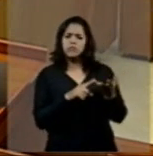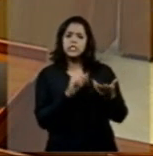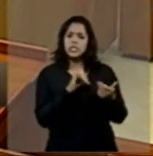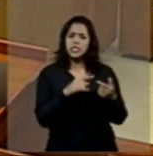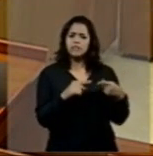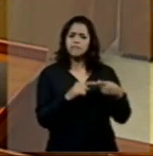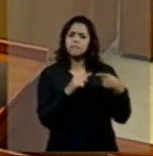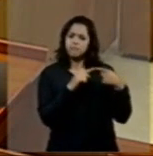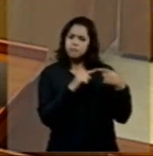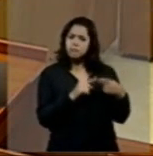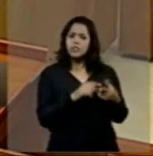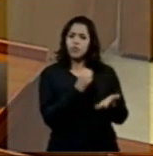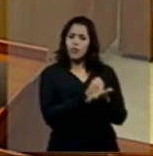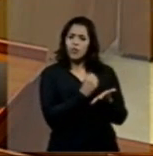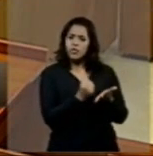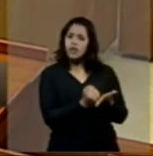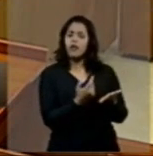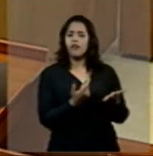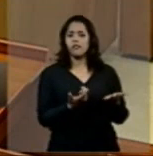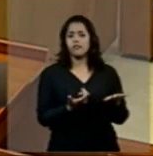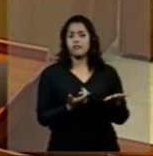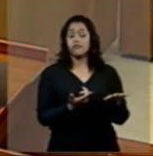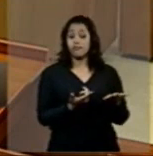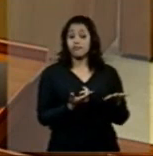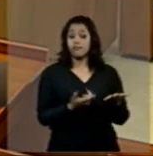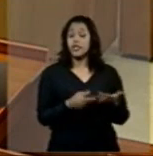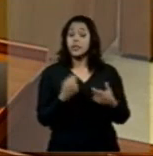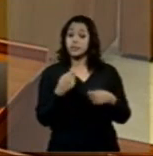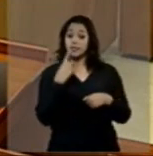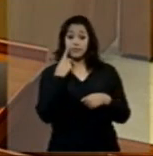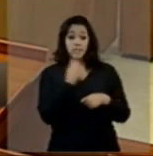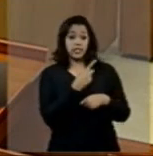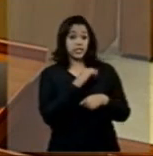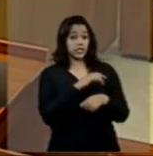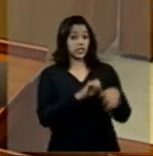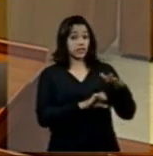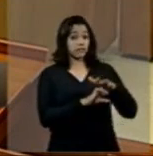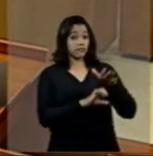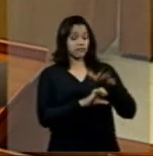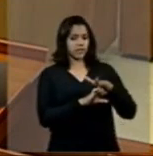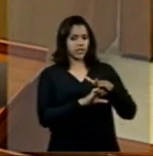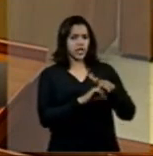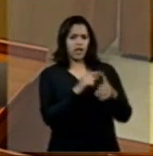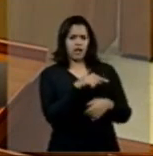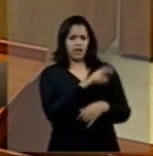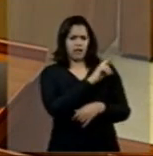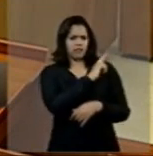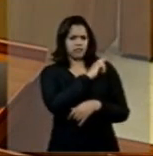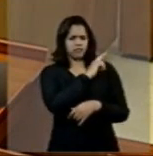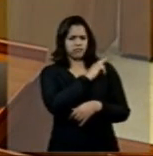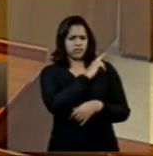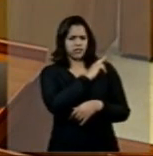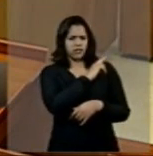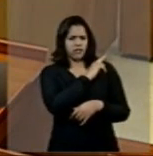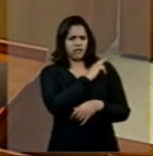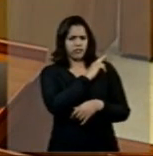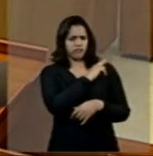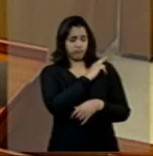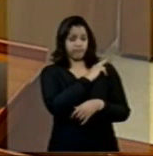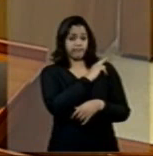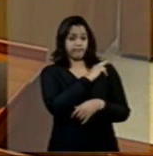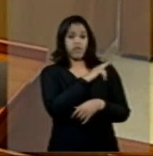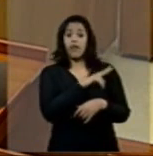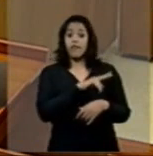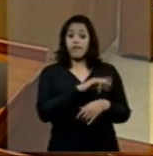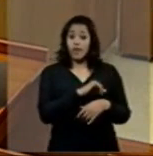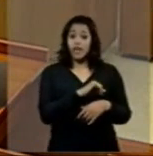requisitos contratuais, se contrata a empresa prestadora é responsável